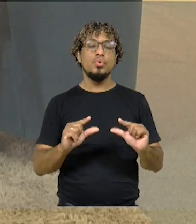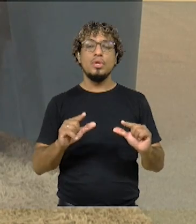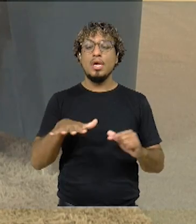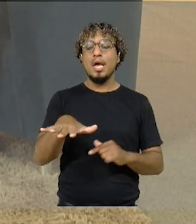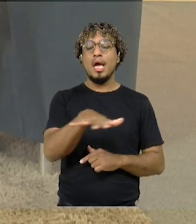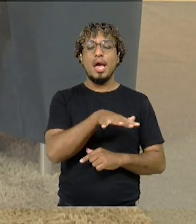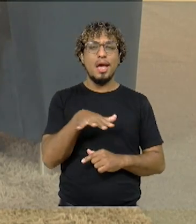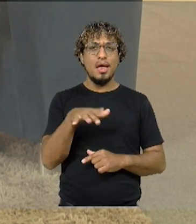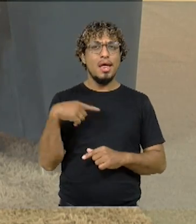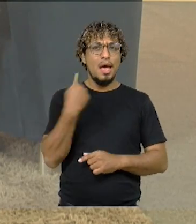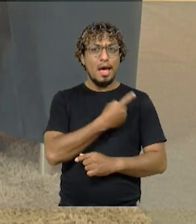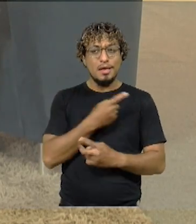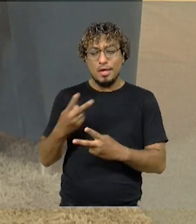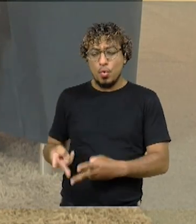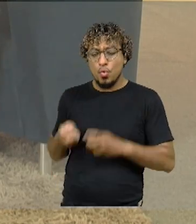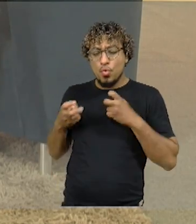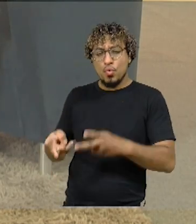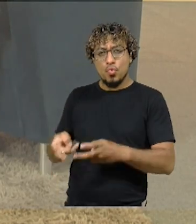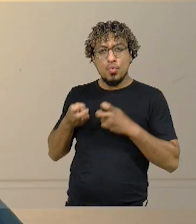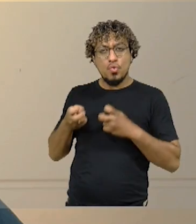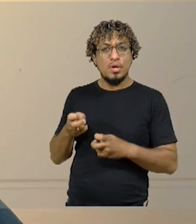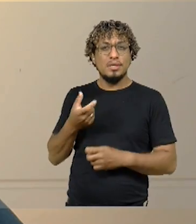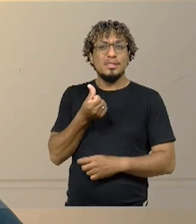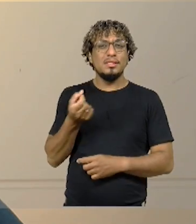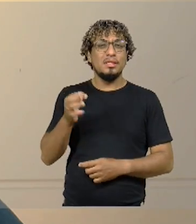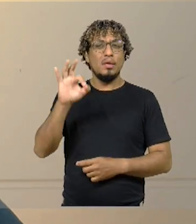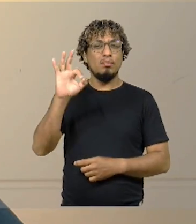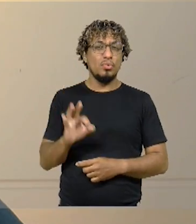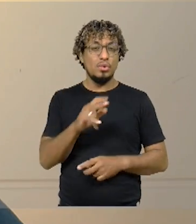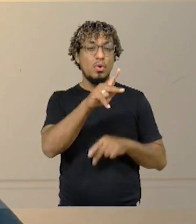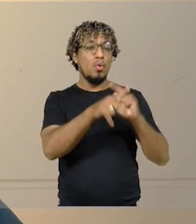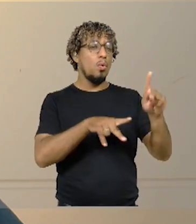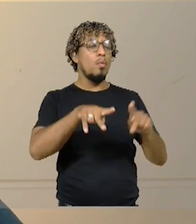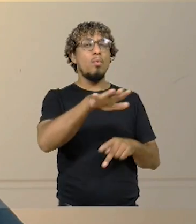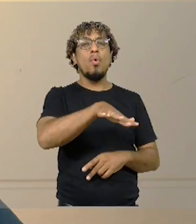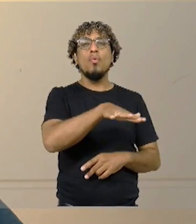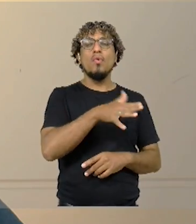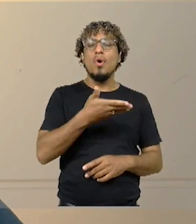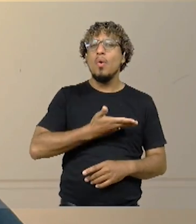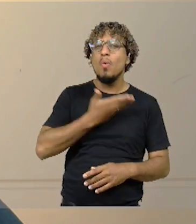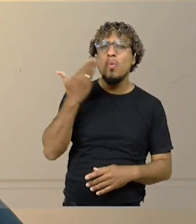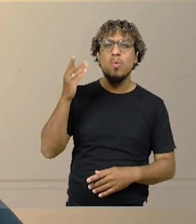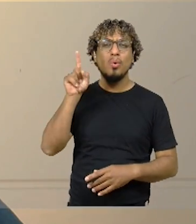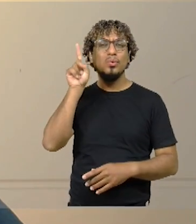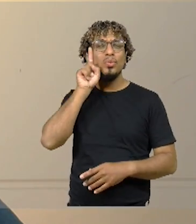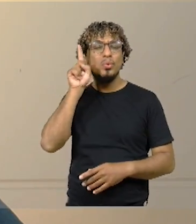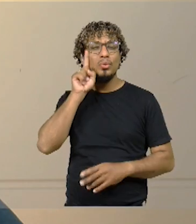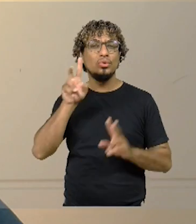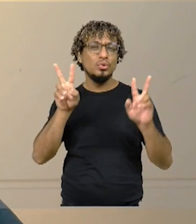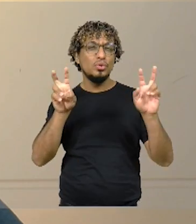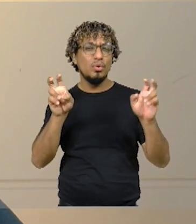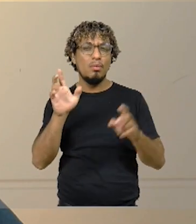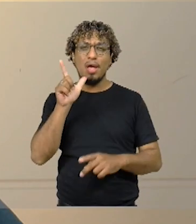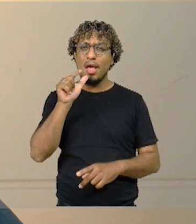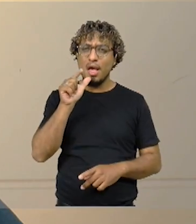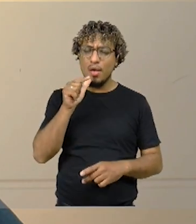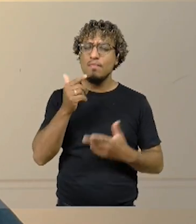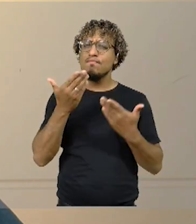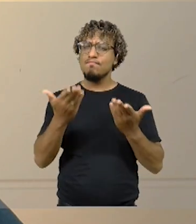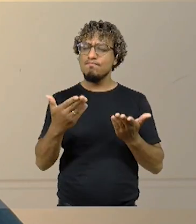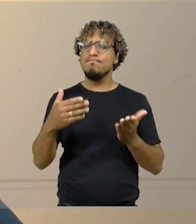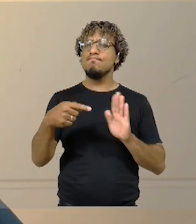pública. O próximo tema é infraestrutura. Bom, quais serão as suas primeiras decisões de trabalho para enfrentar